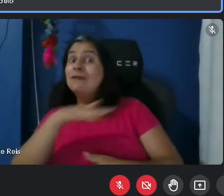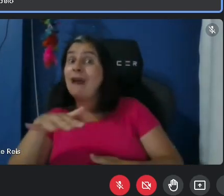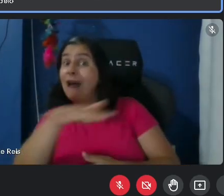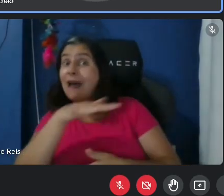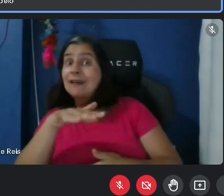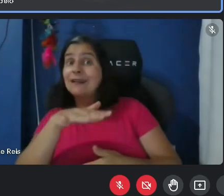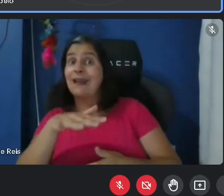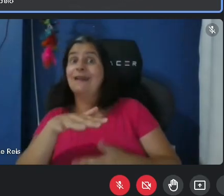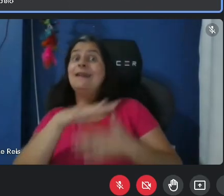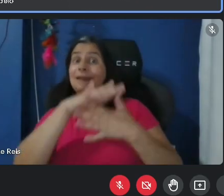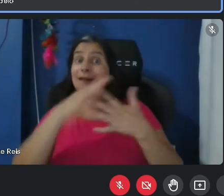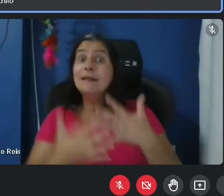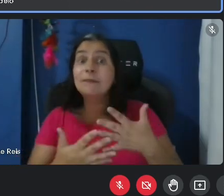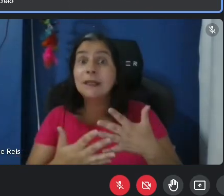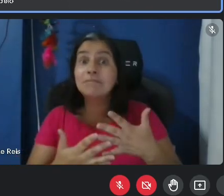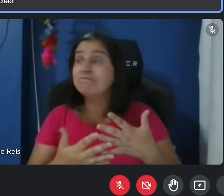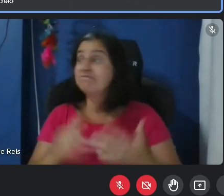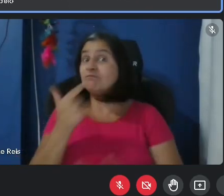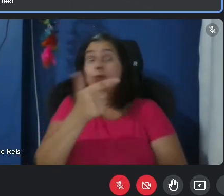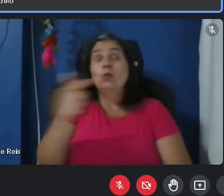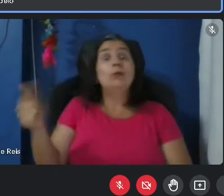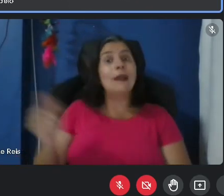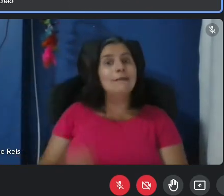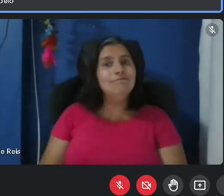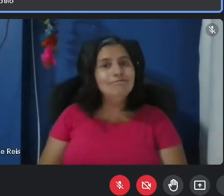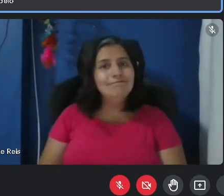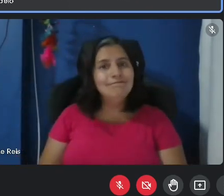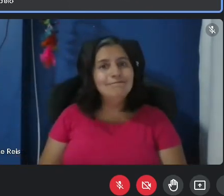coisas, vários documentos.